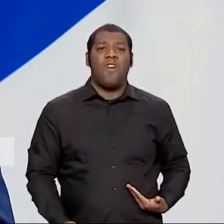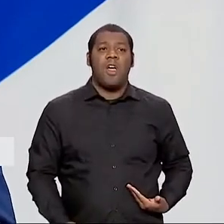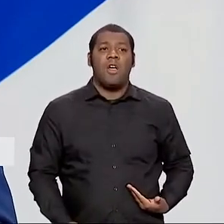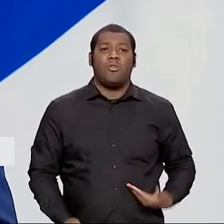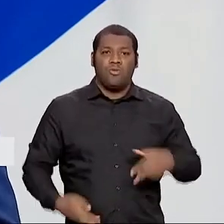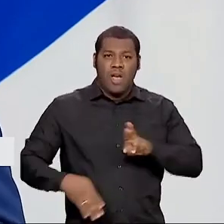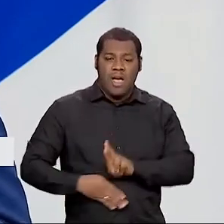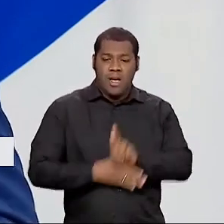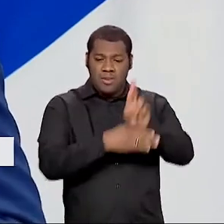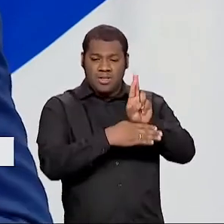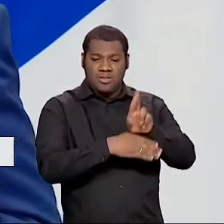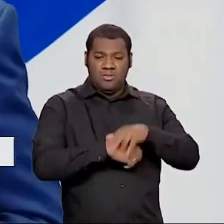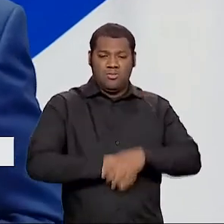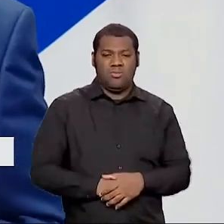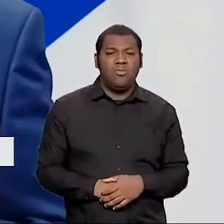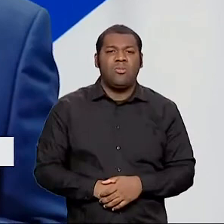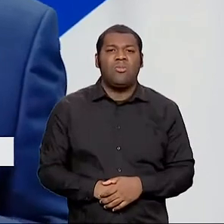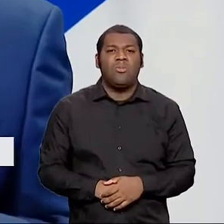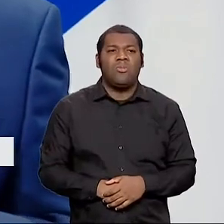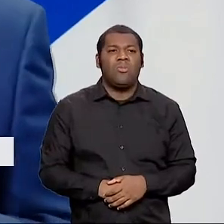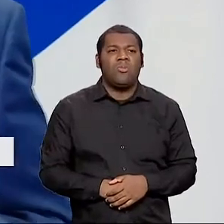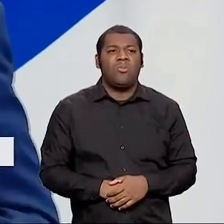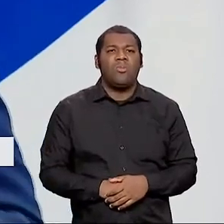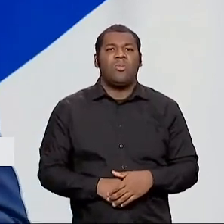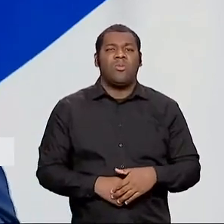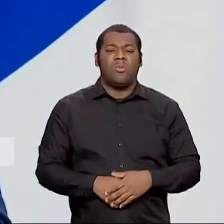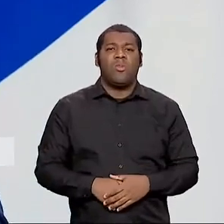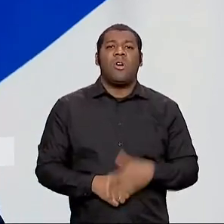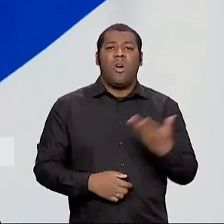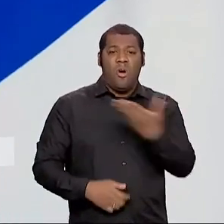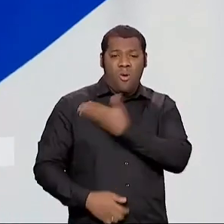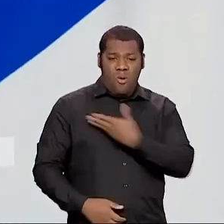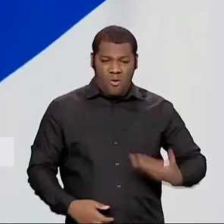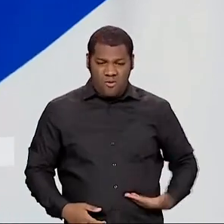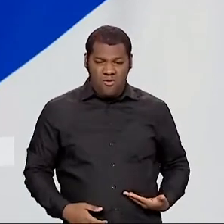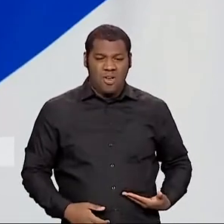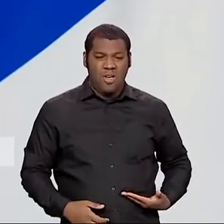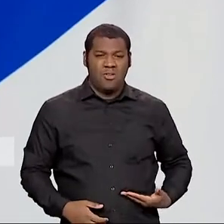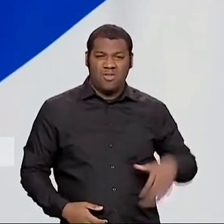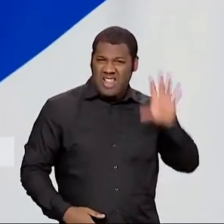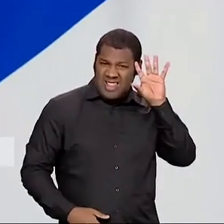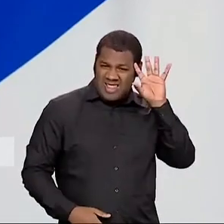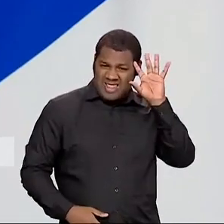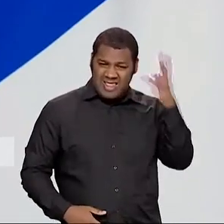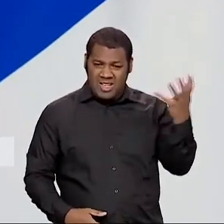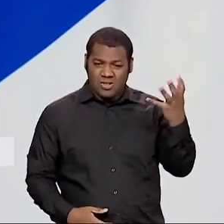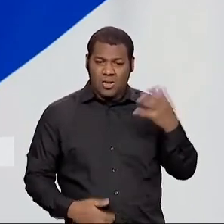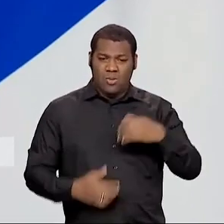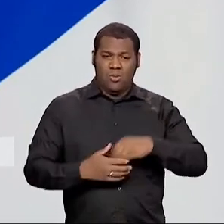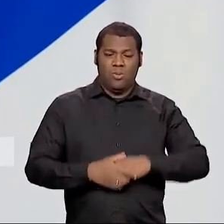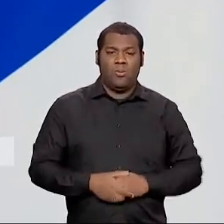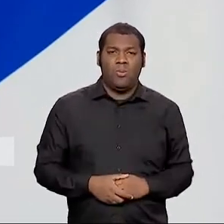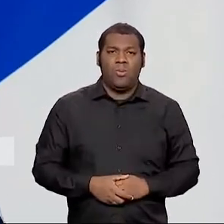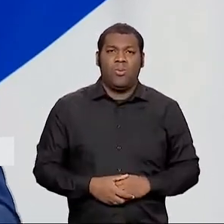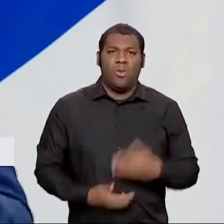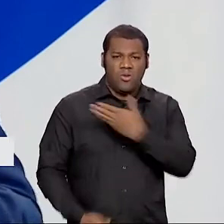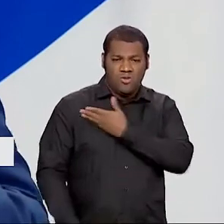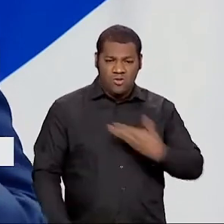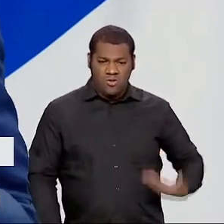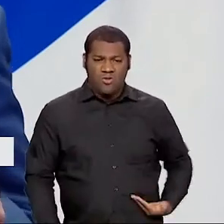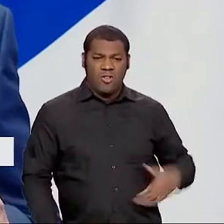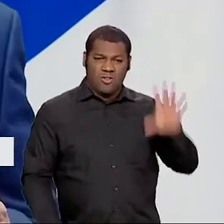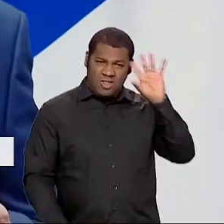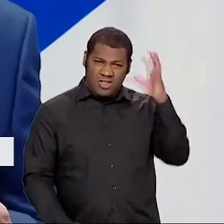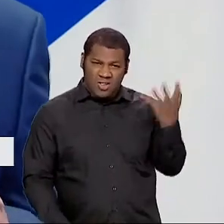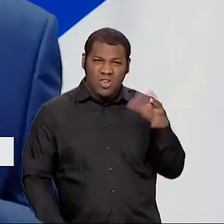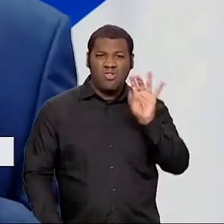representativa. Sem uma governança global que tome decisões e essas decisões sejam efetivadas e controladas por